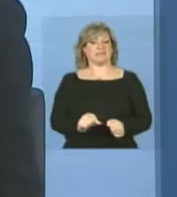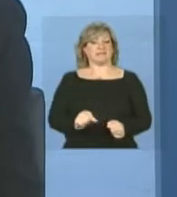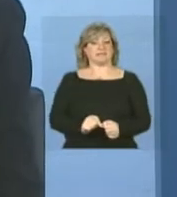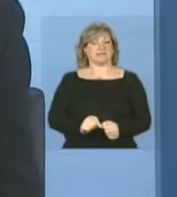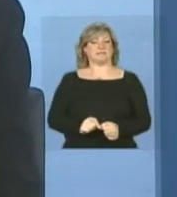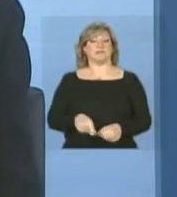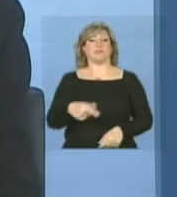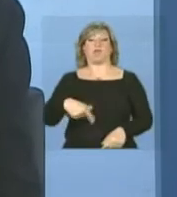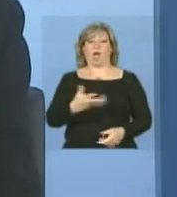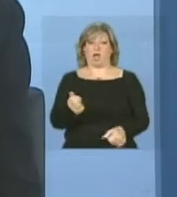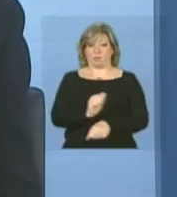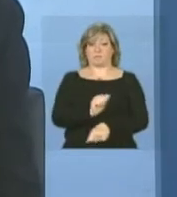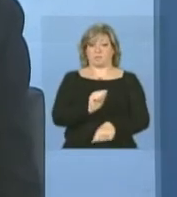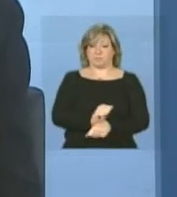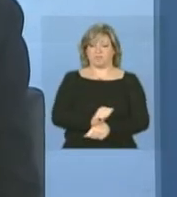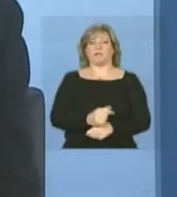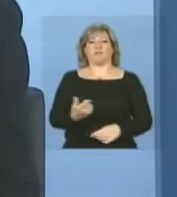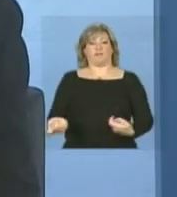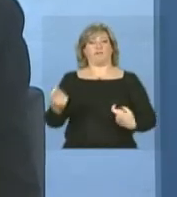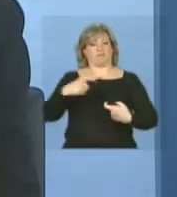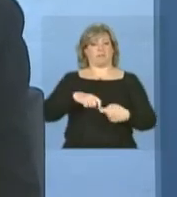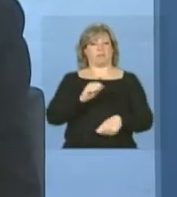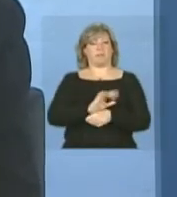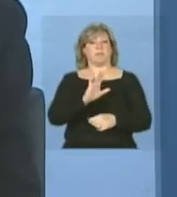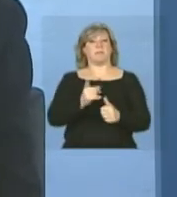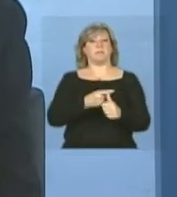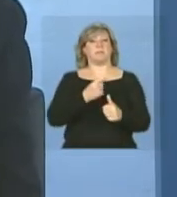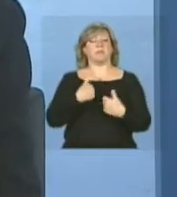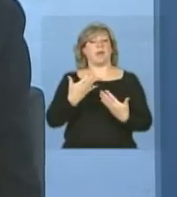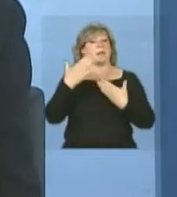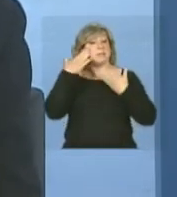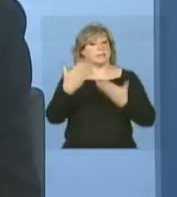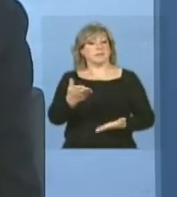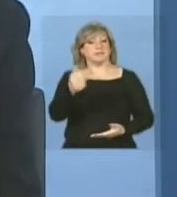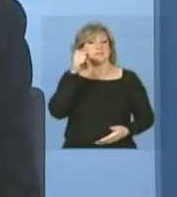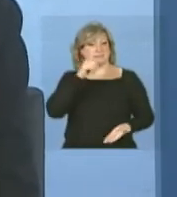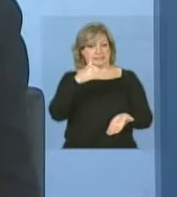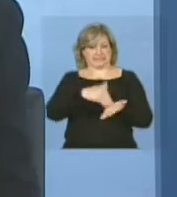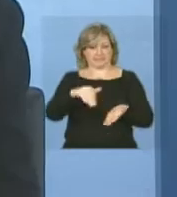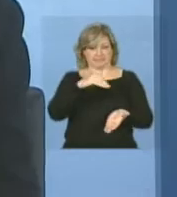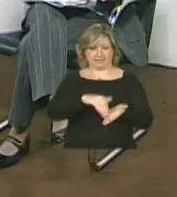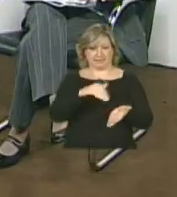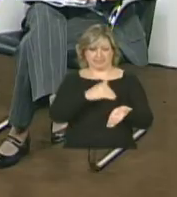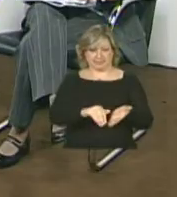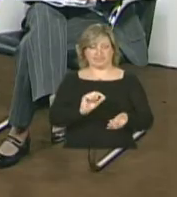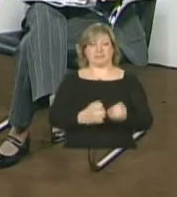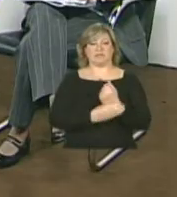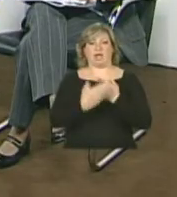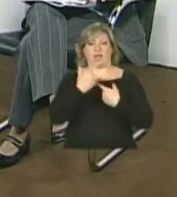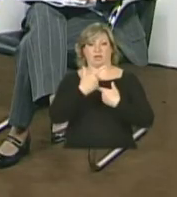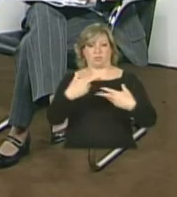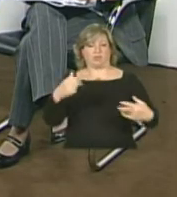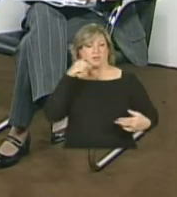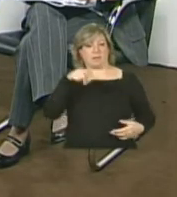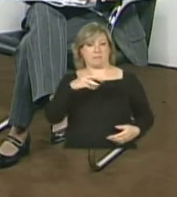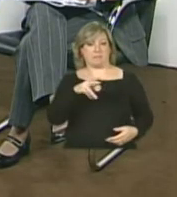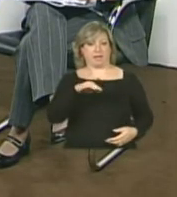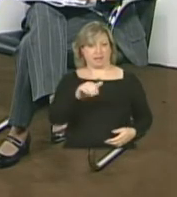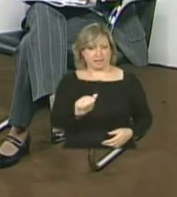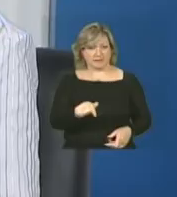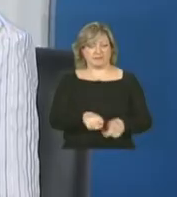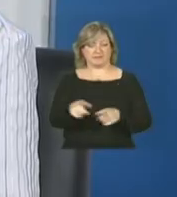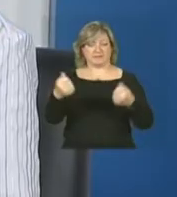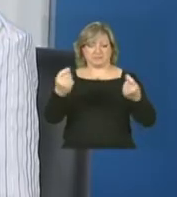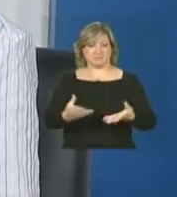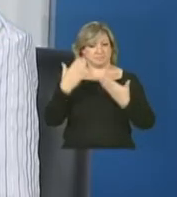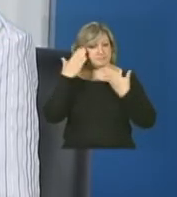E nós vamos para um rápido intervalo, mas eu quero primeiro agradecer à Secretária Nacional de Segurança Alimentar e Nutricional, Maia Tagashi.